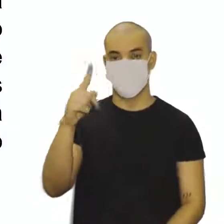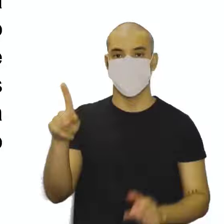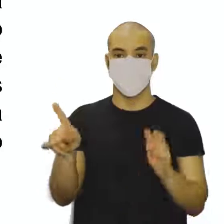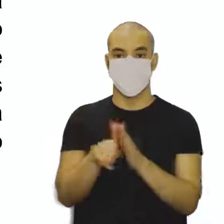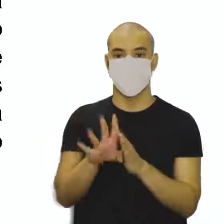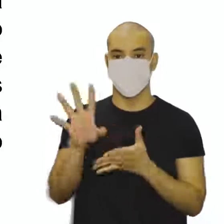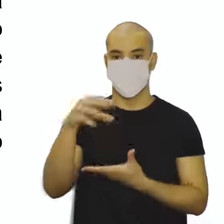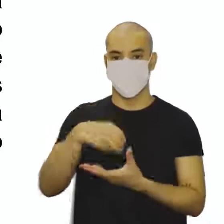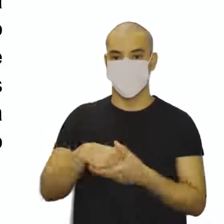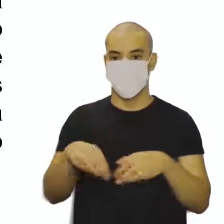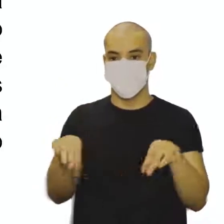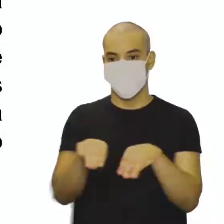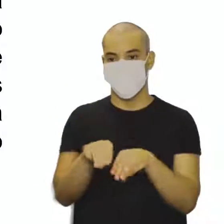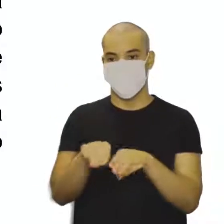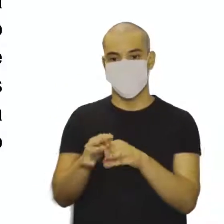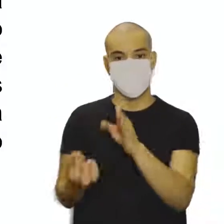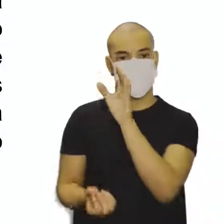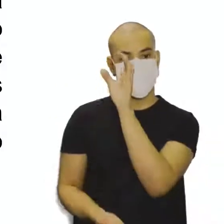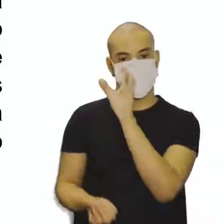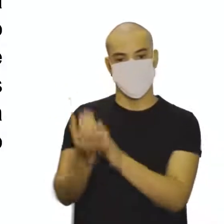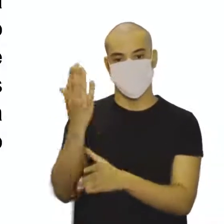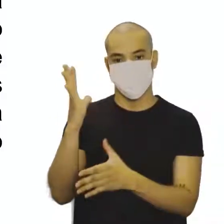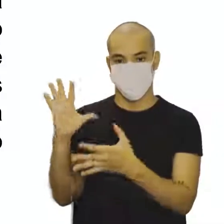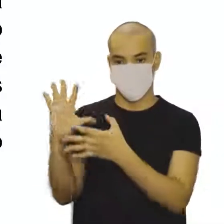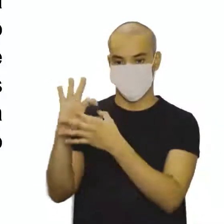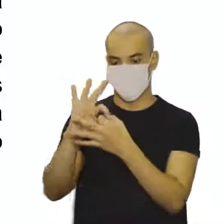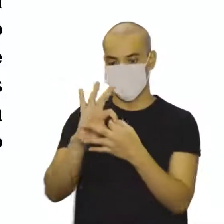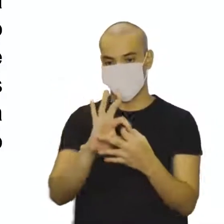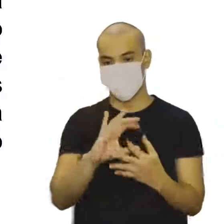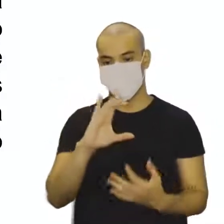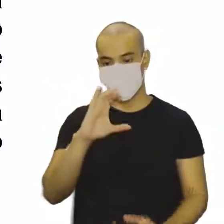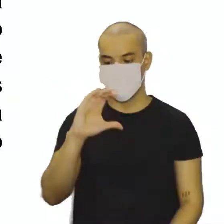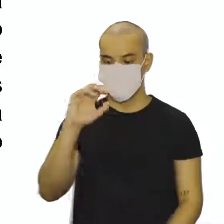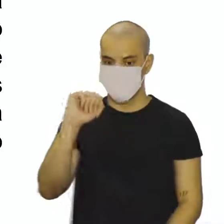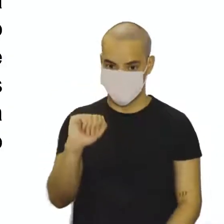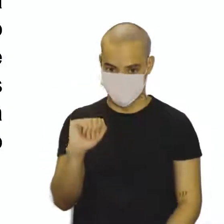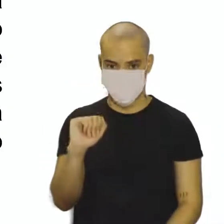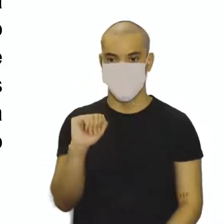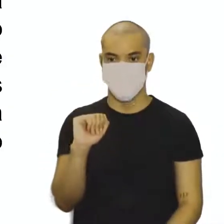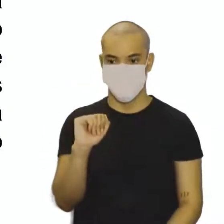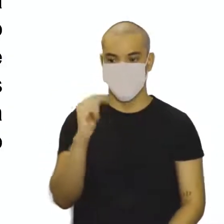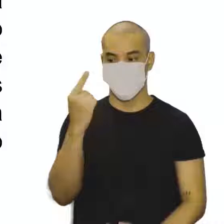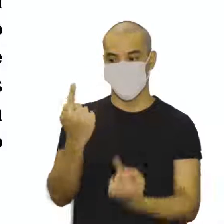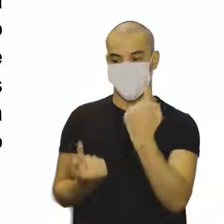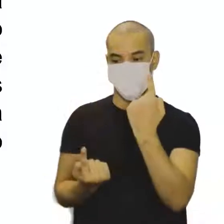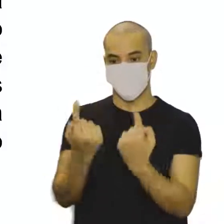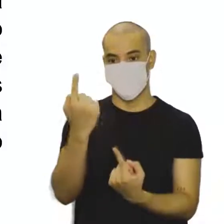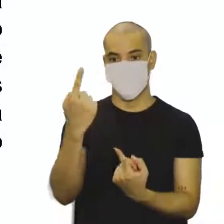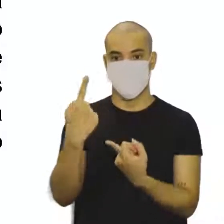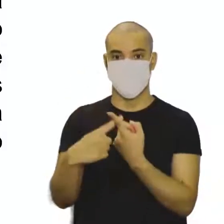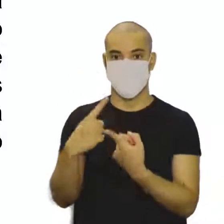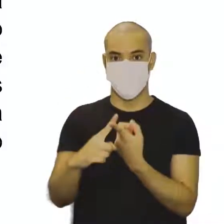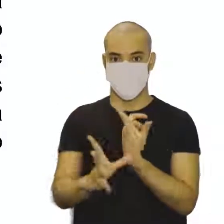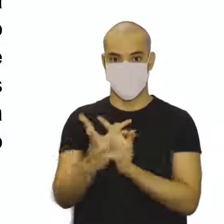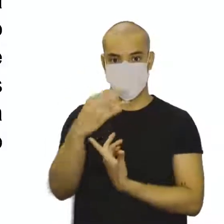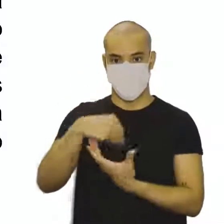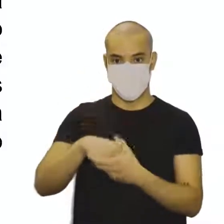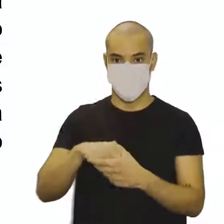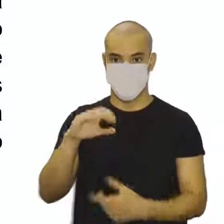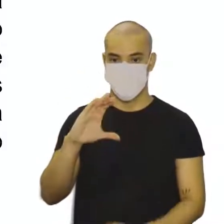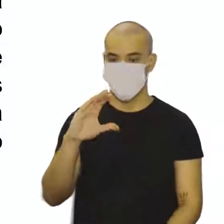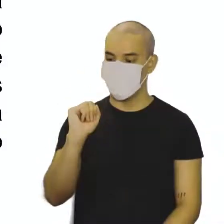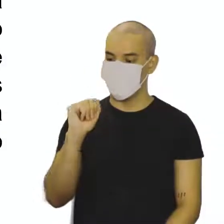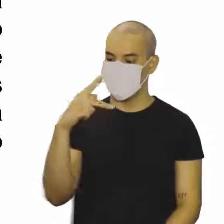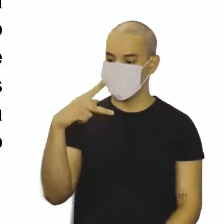campo magnético formado por uma corrente alternada. Então lá o capacitor,